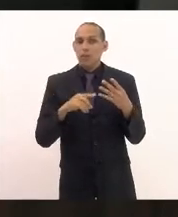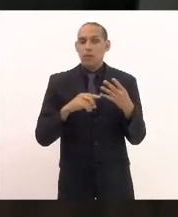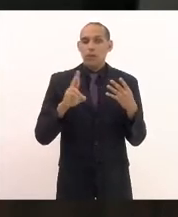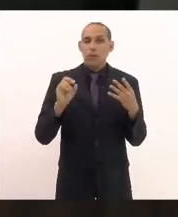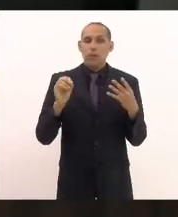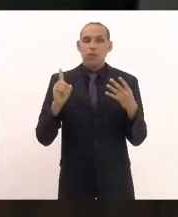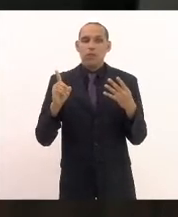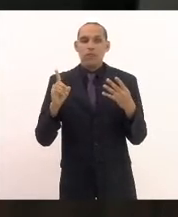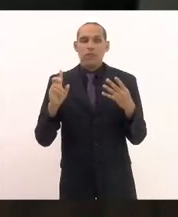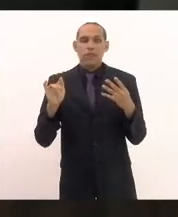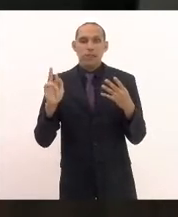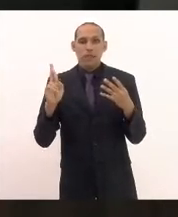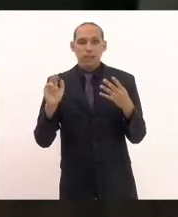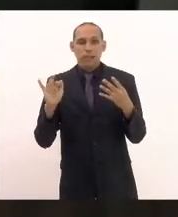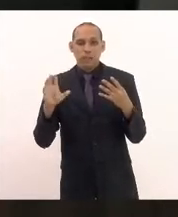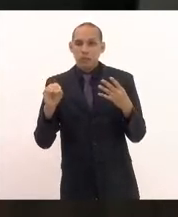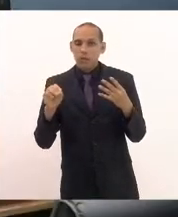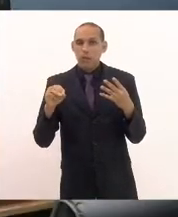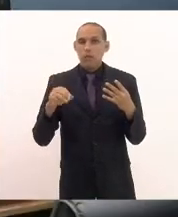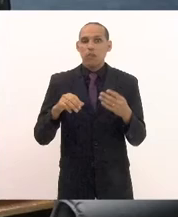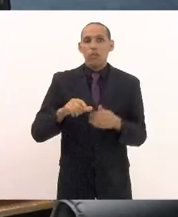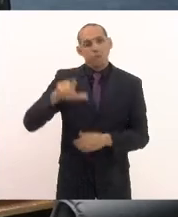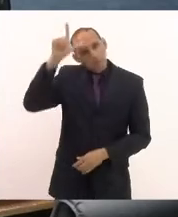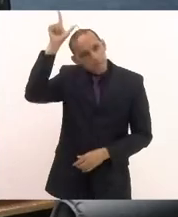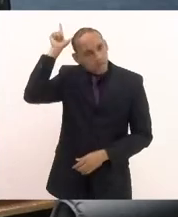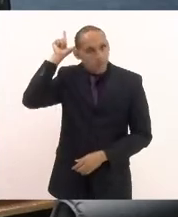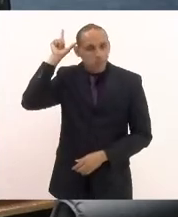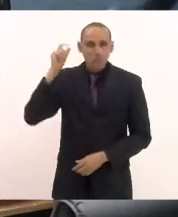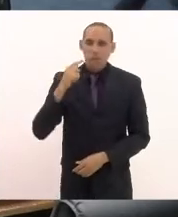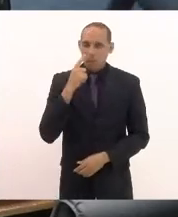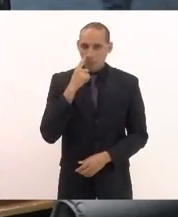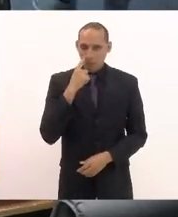Rodrigo Amorim, deputado Luiz Paulo.